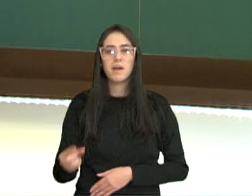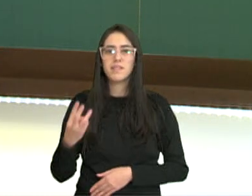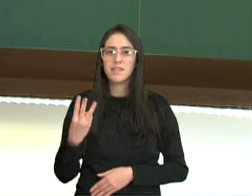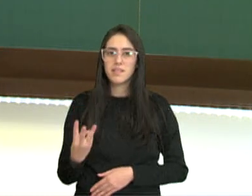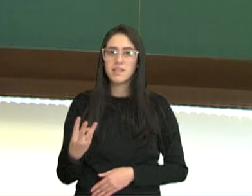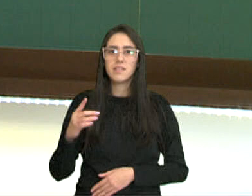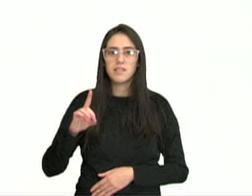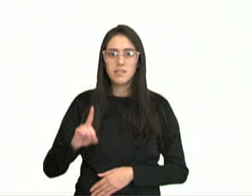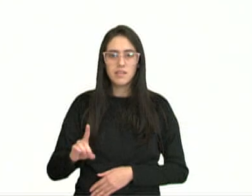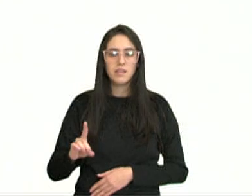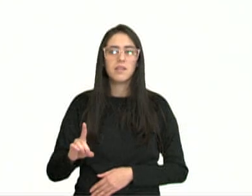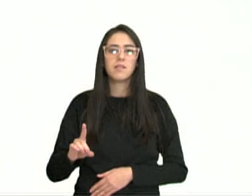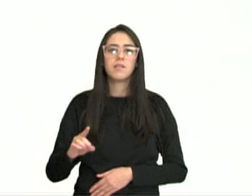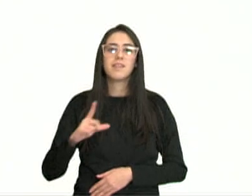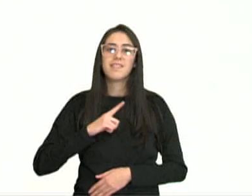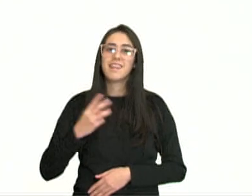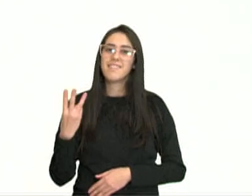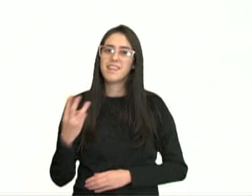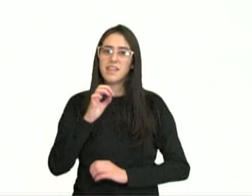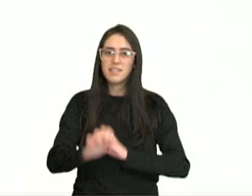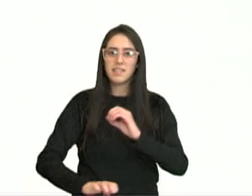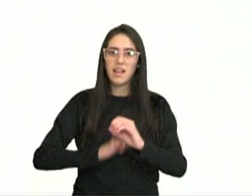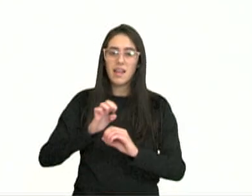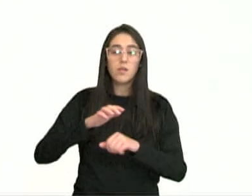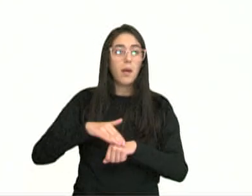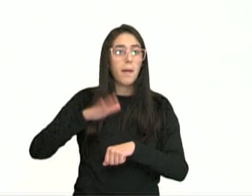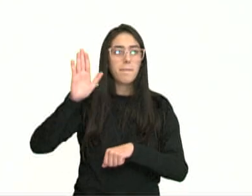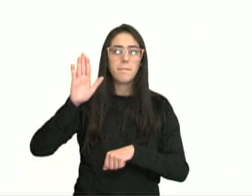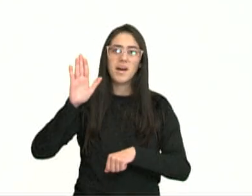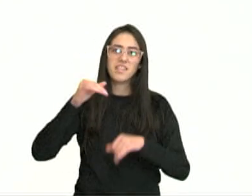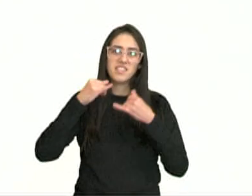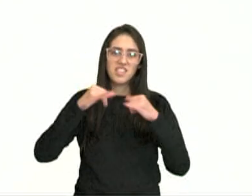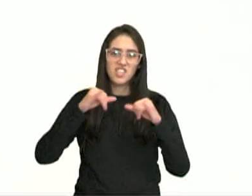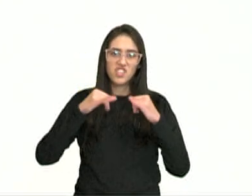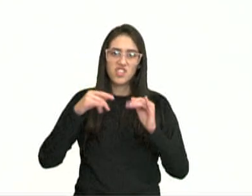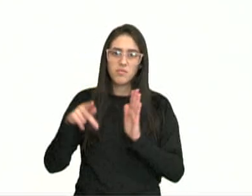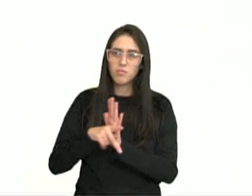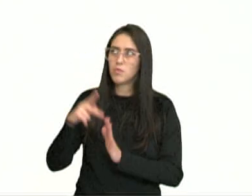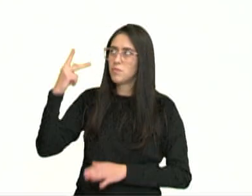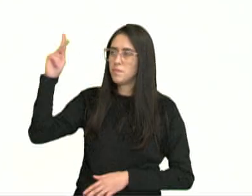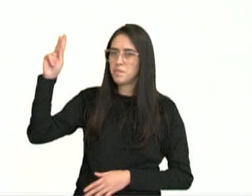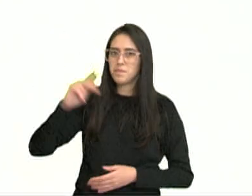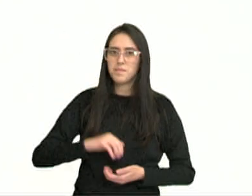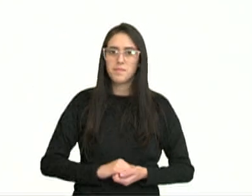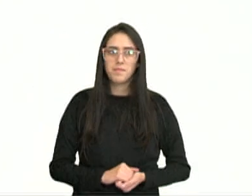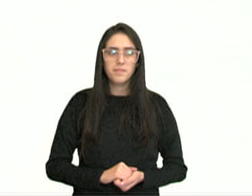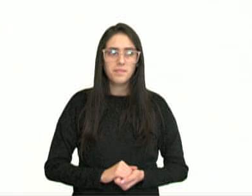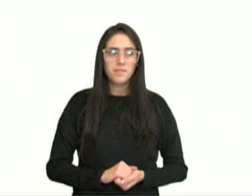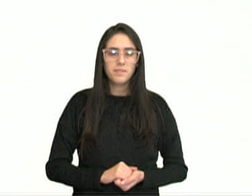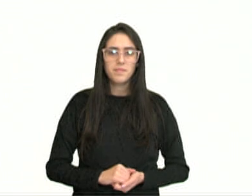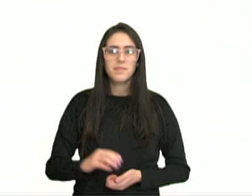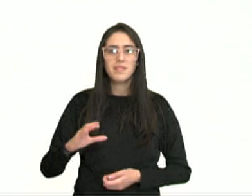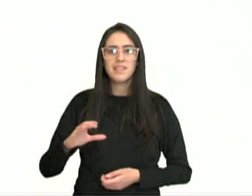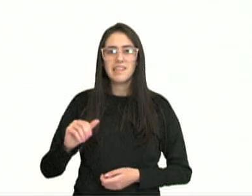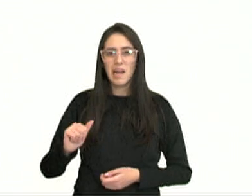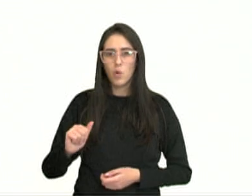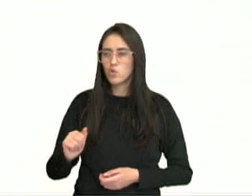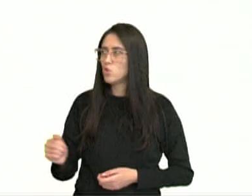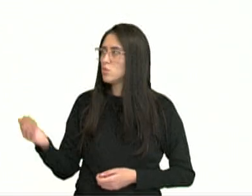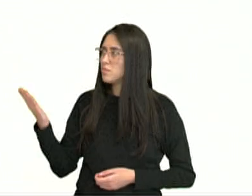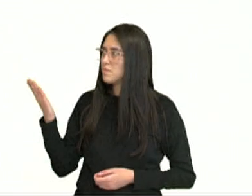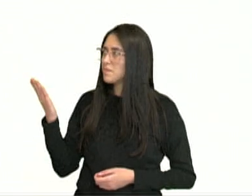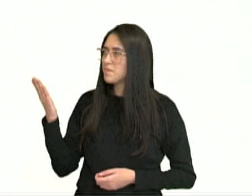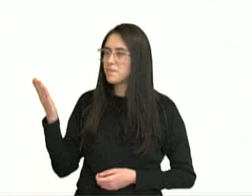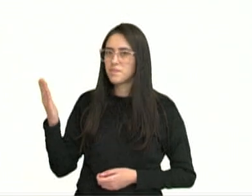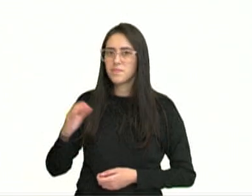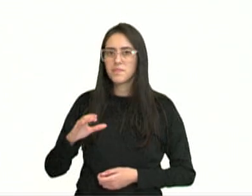subnível D tem 3 elétrons, é o subnível mais energético para esse nosso elemento aqui. Já no cálcio, aqui embaixo,